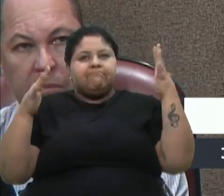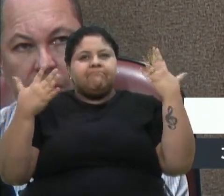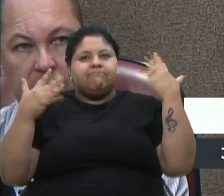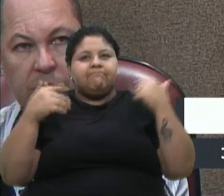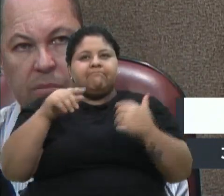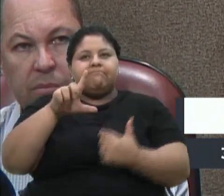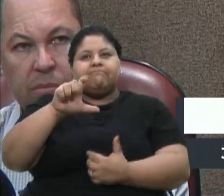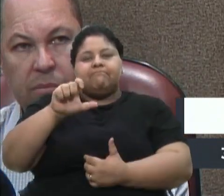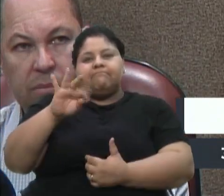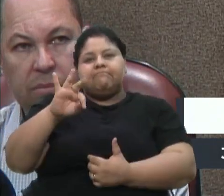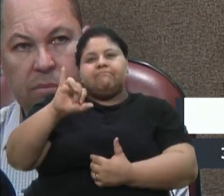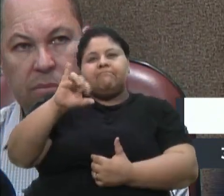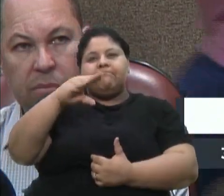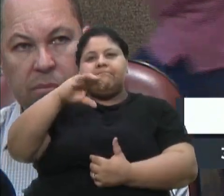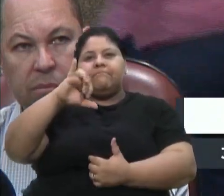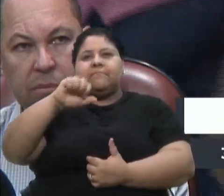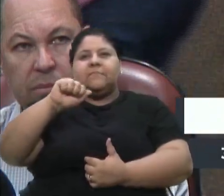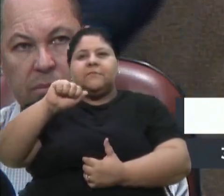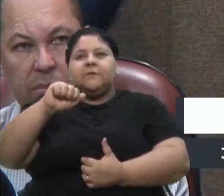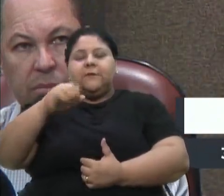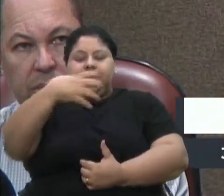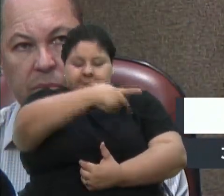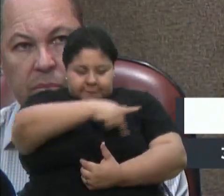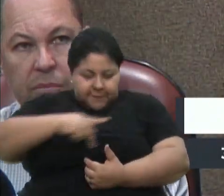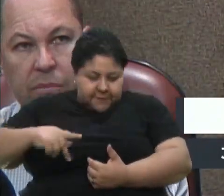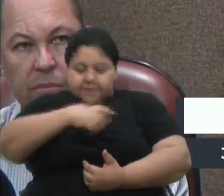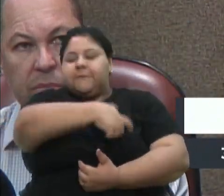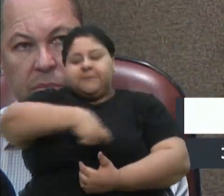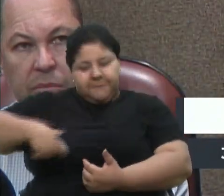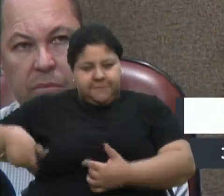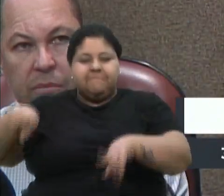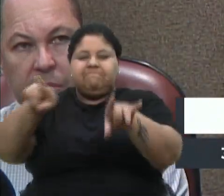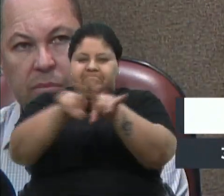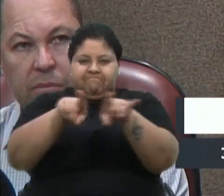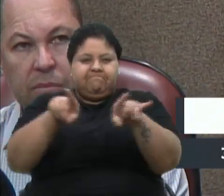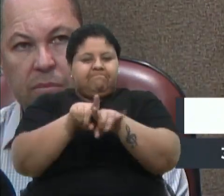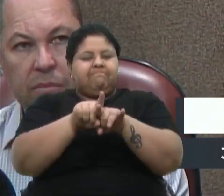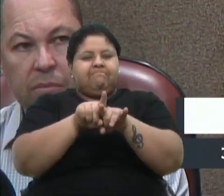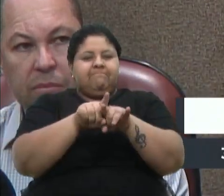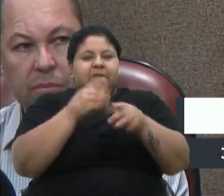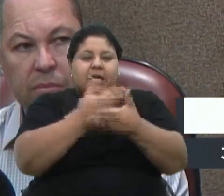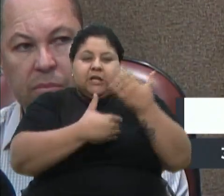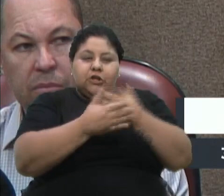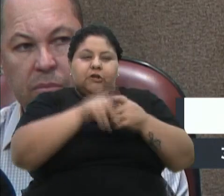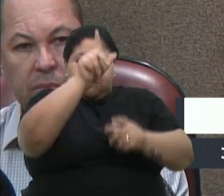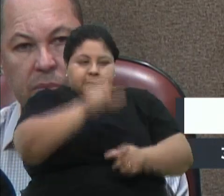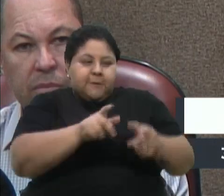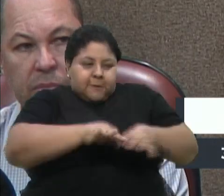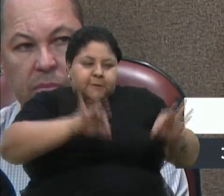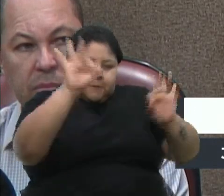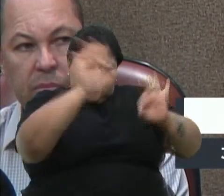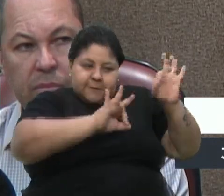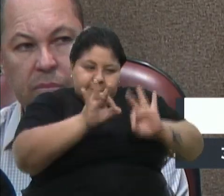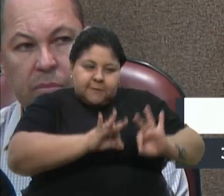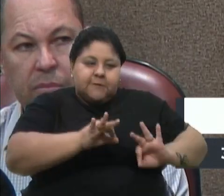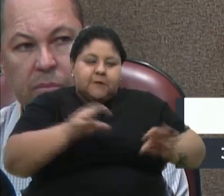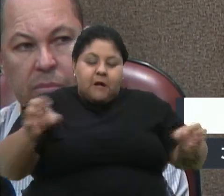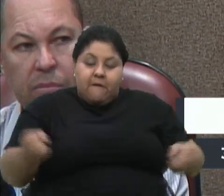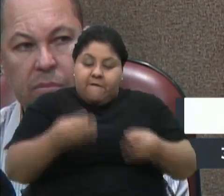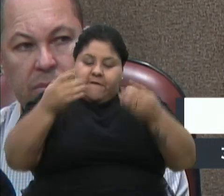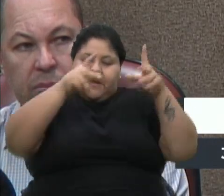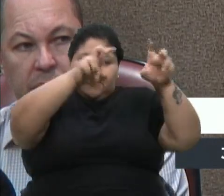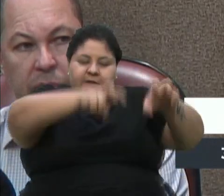parabéns às princesas, parabéns a todo o pessoal da Safasa, a organização, parabéns à Festa do Agricultor.